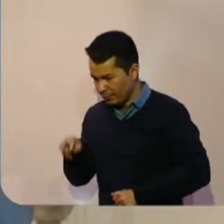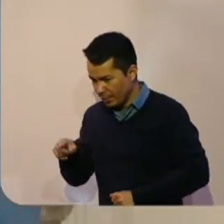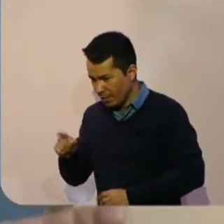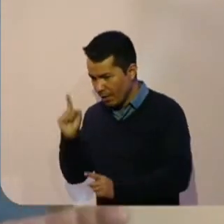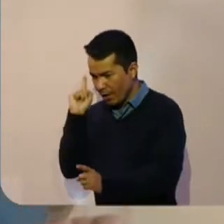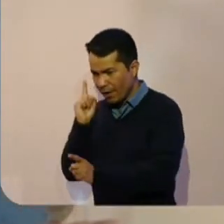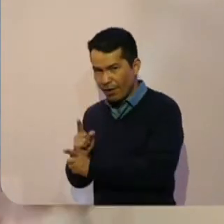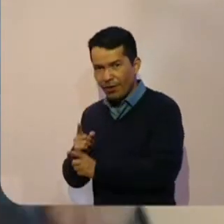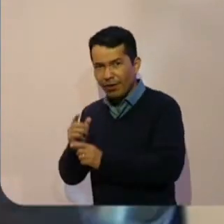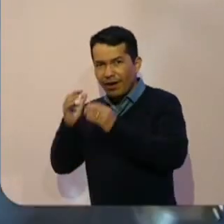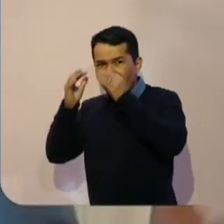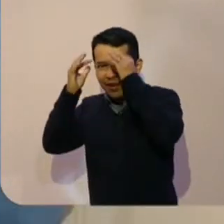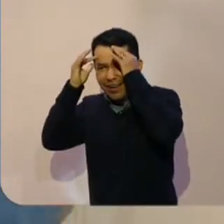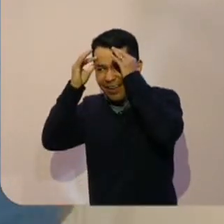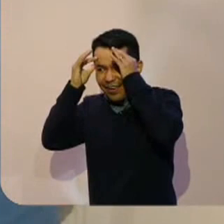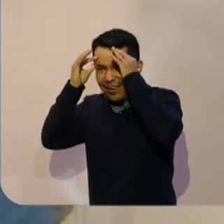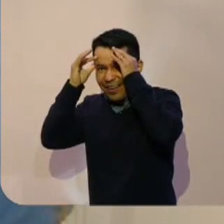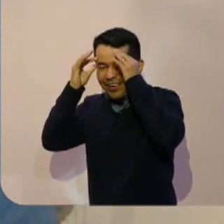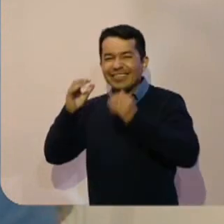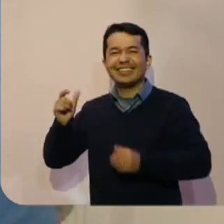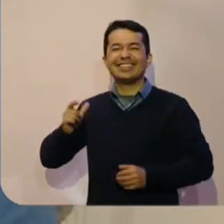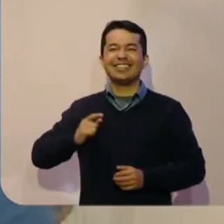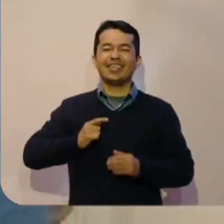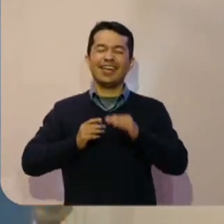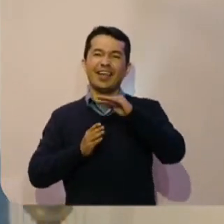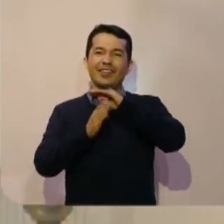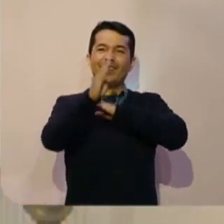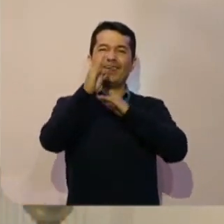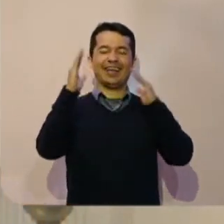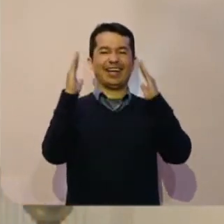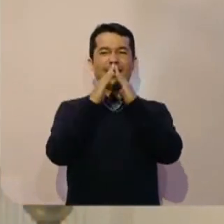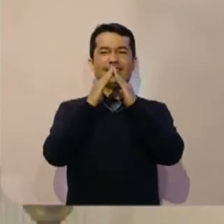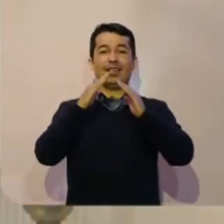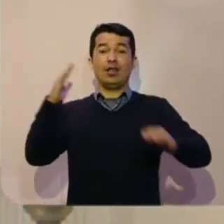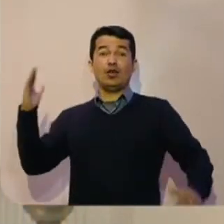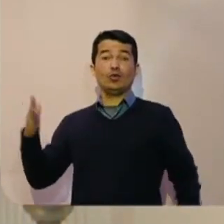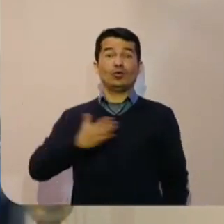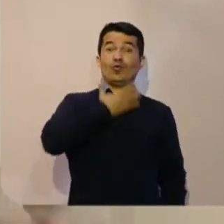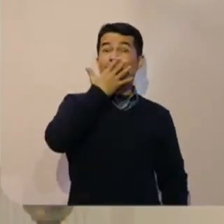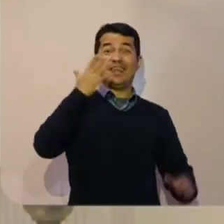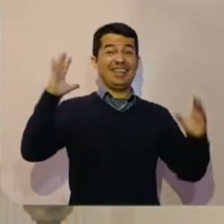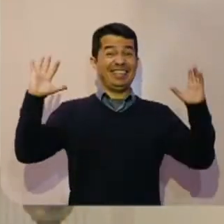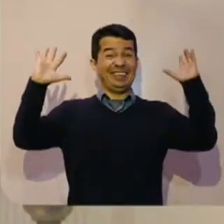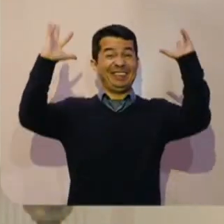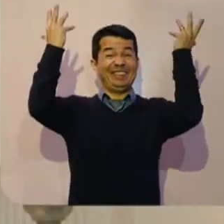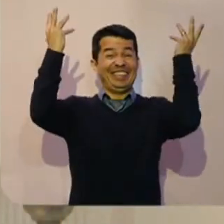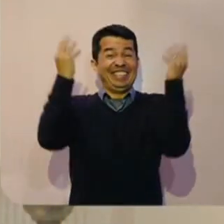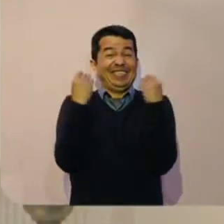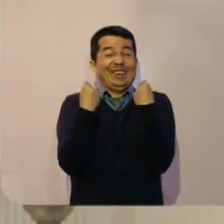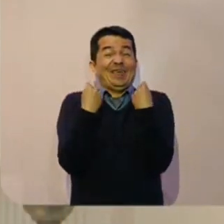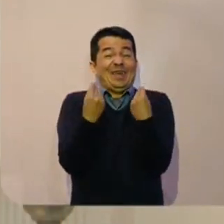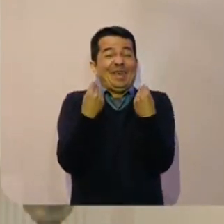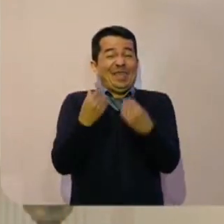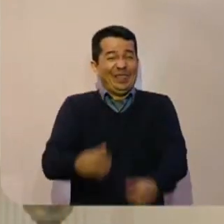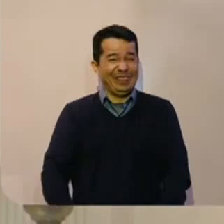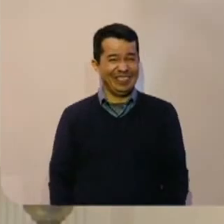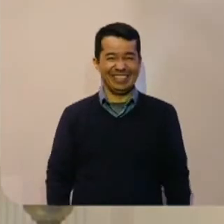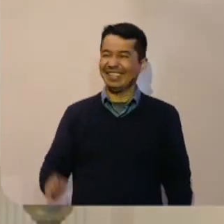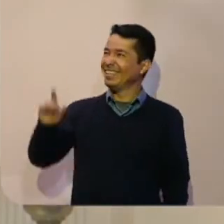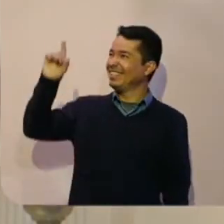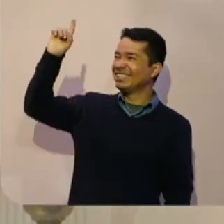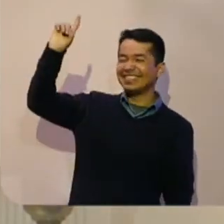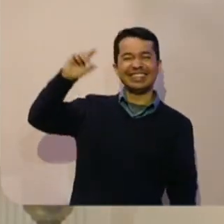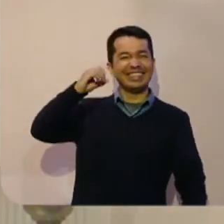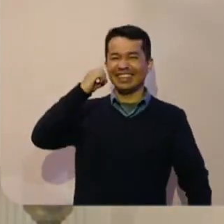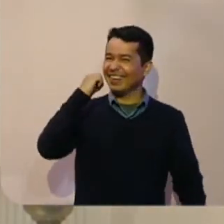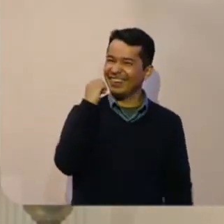seus familiares que estavam fazendo uma festa surpresa para ela. Deus é bom e a misericórdia